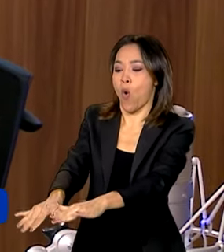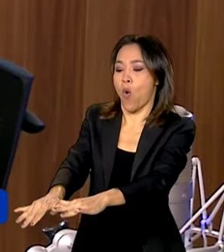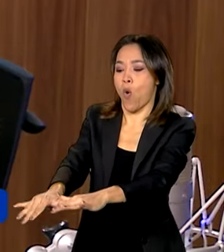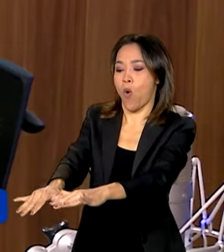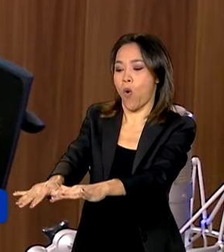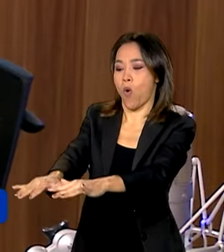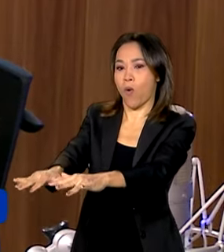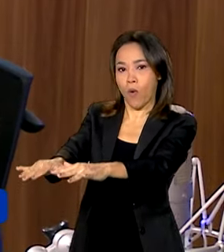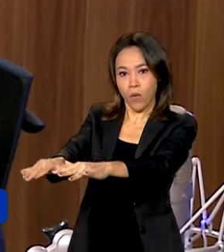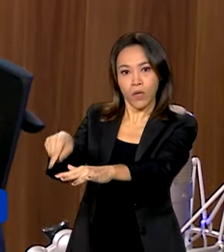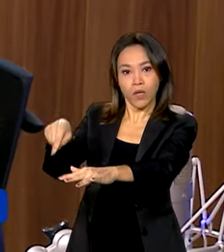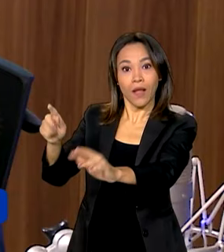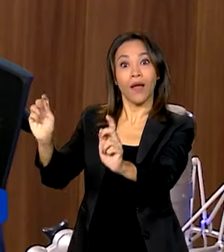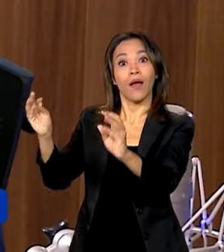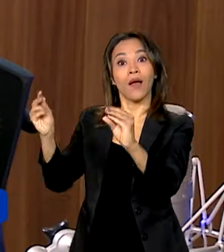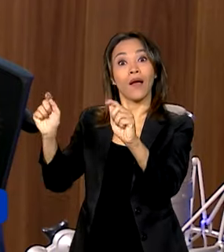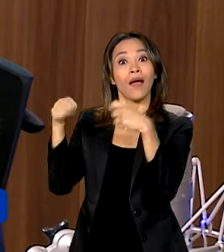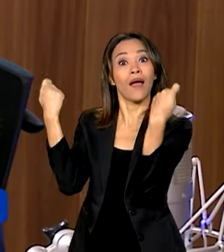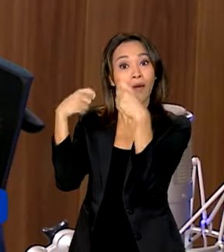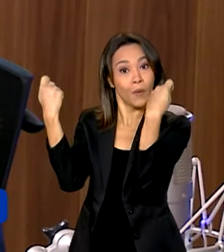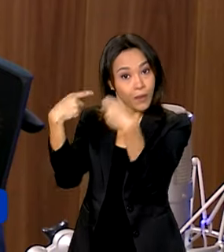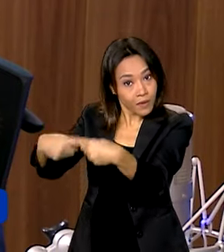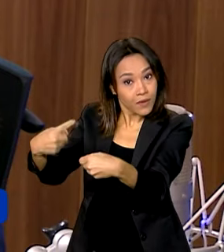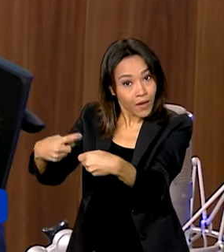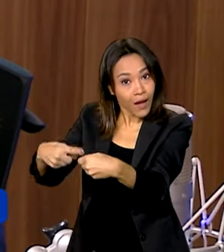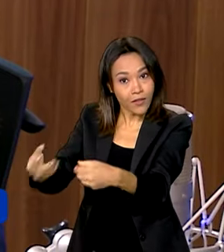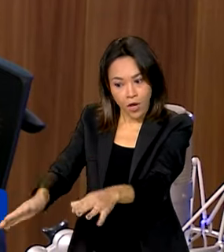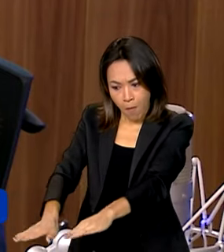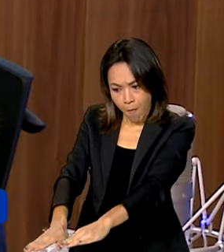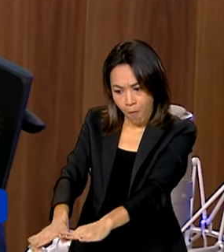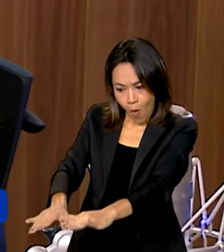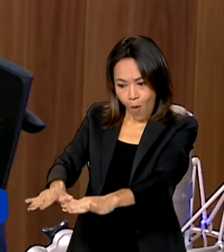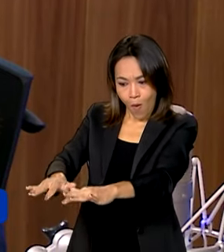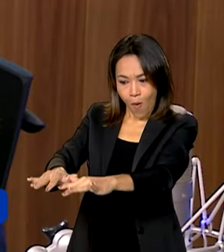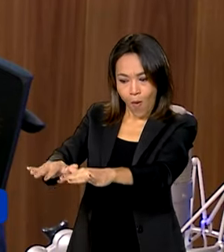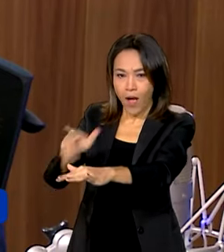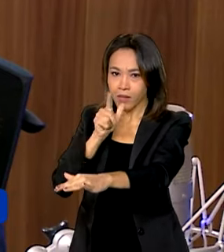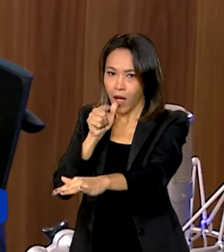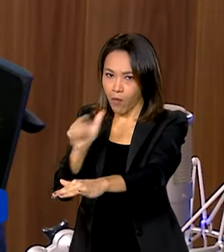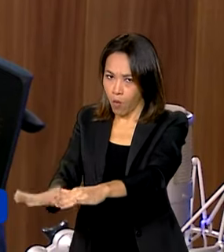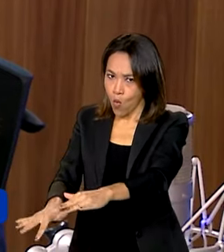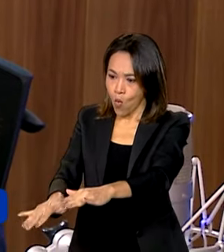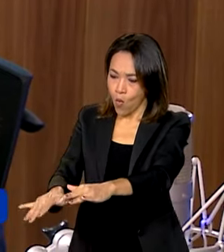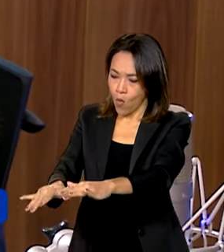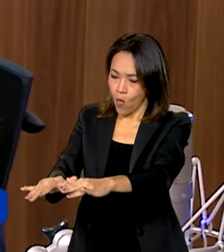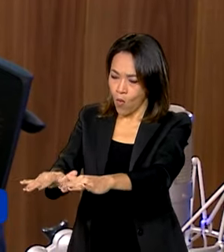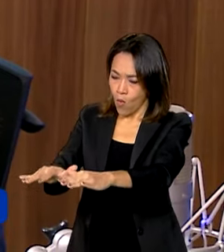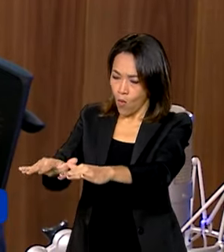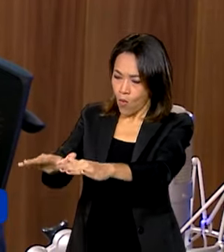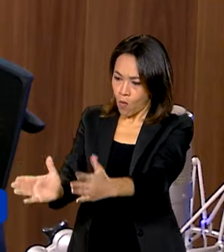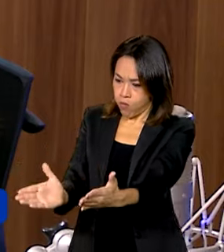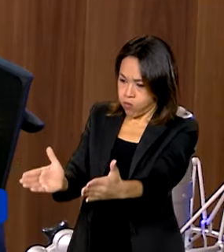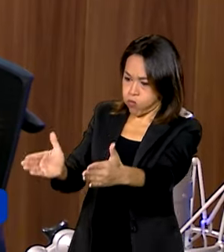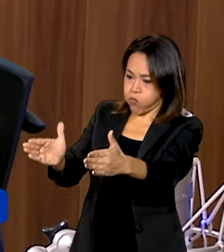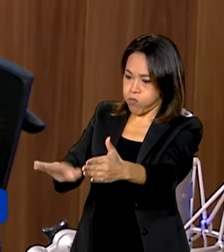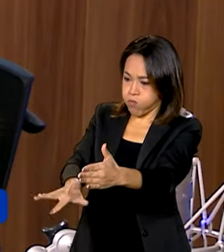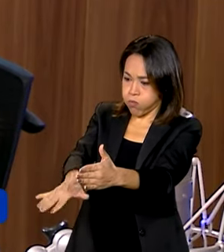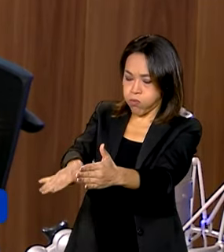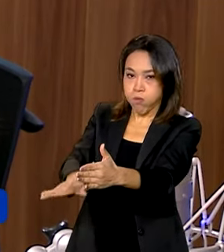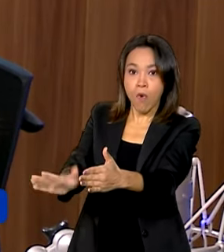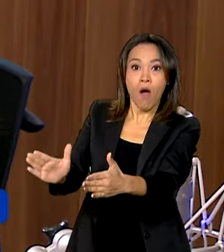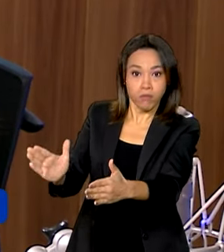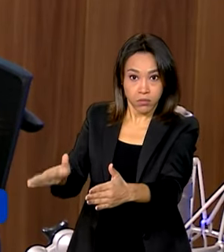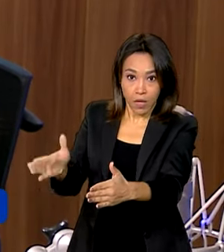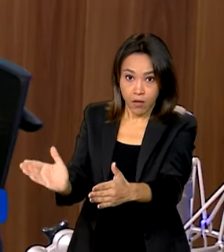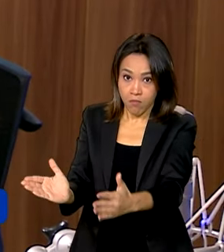né Uhum esta só essa elevação ela já vai assim eh ter uma capacidade enorme para